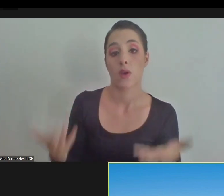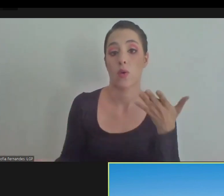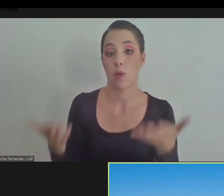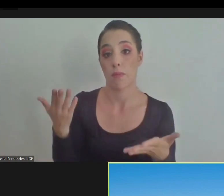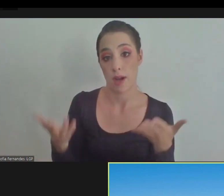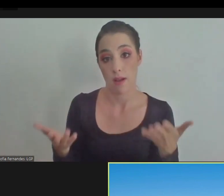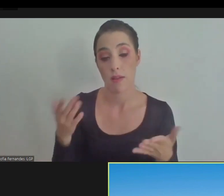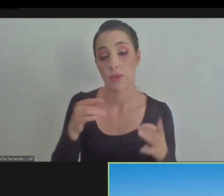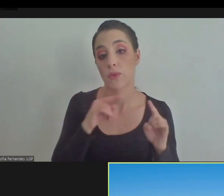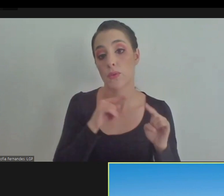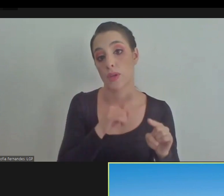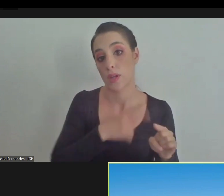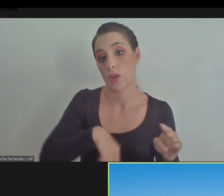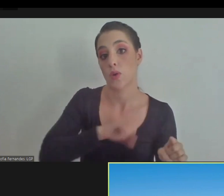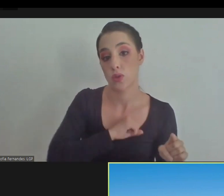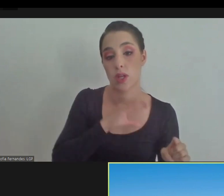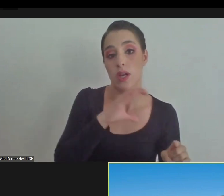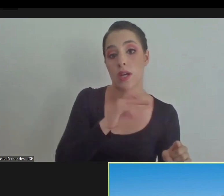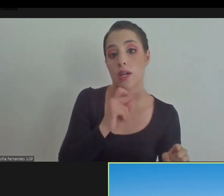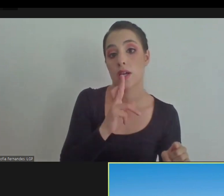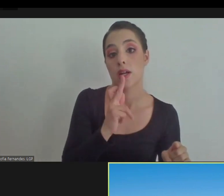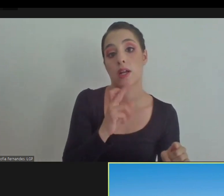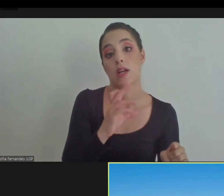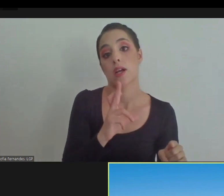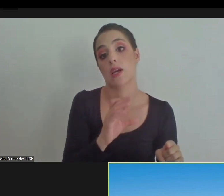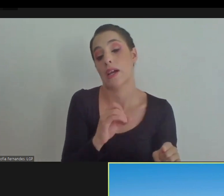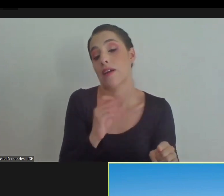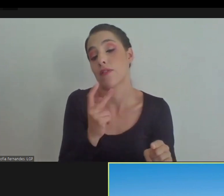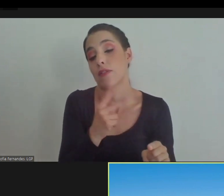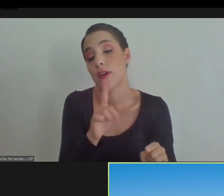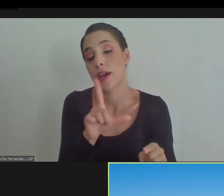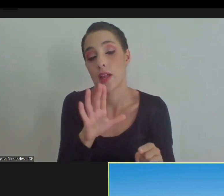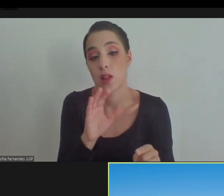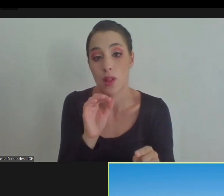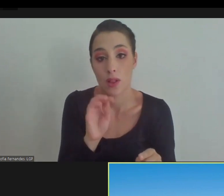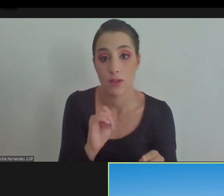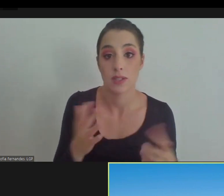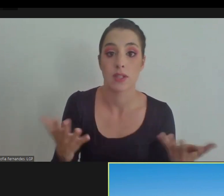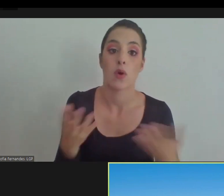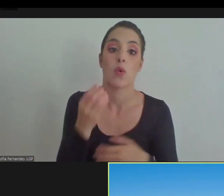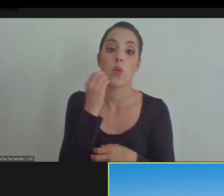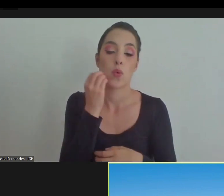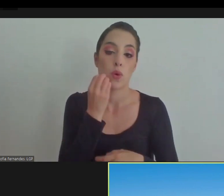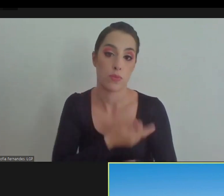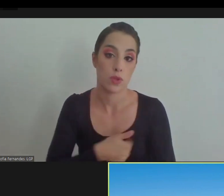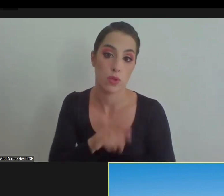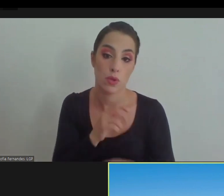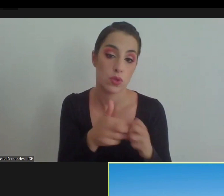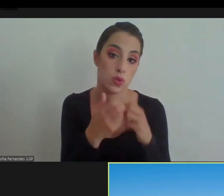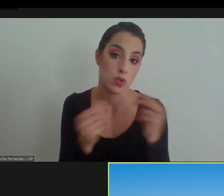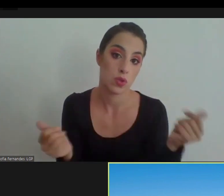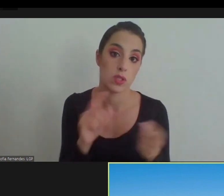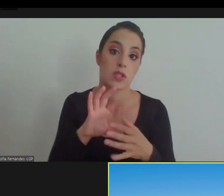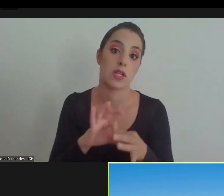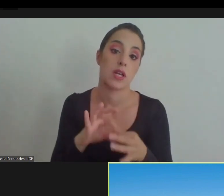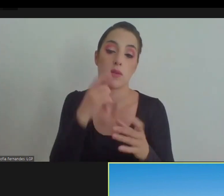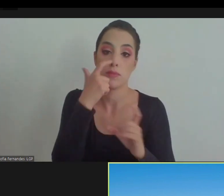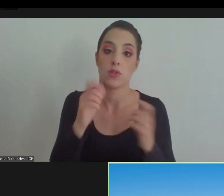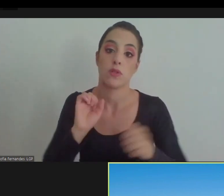estar em Carcavelos. E por isso, como é que criar as soluções para que as pessoas pudessem, do ponto de vista da mobilidade, para que